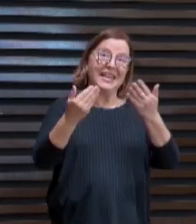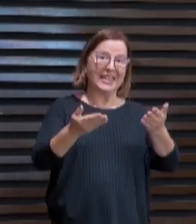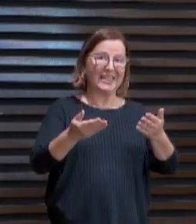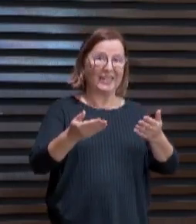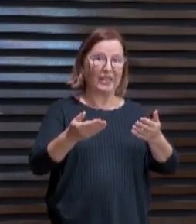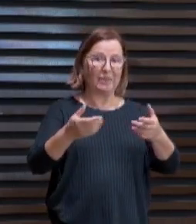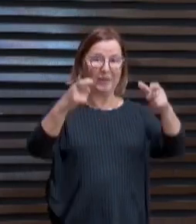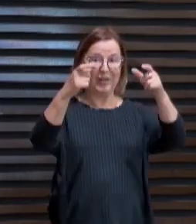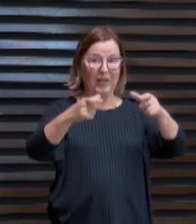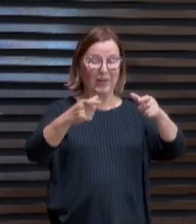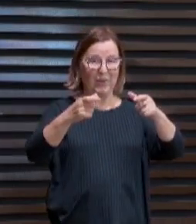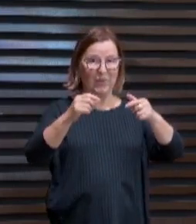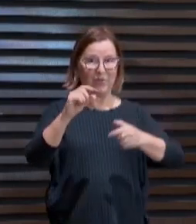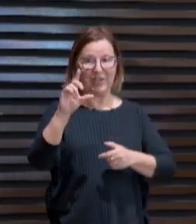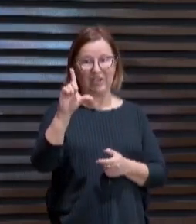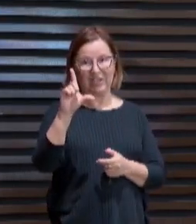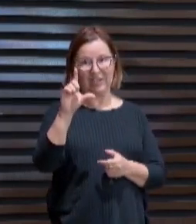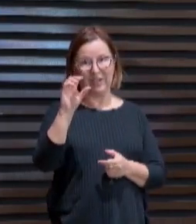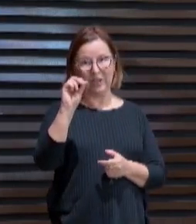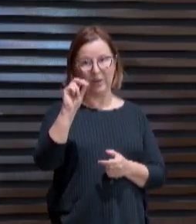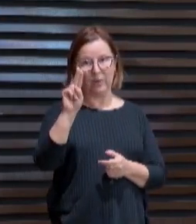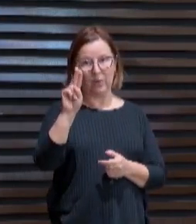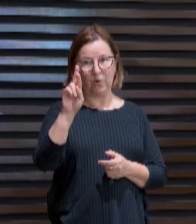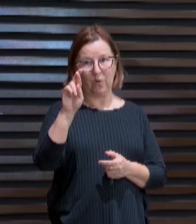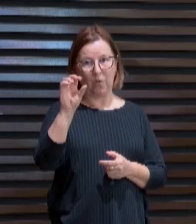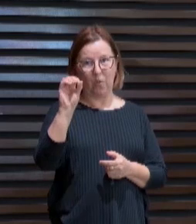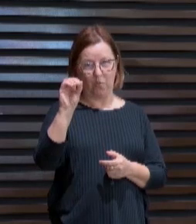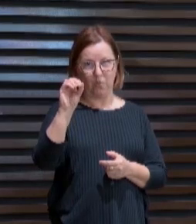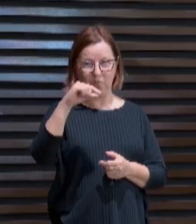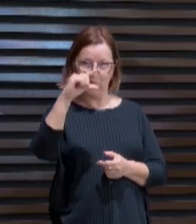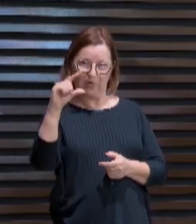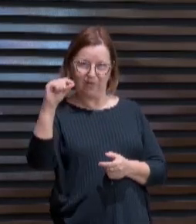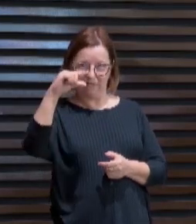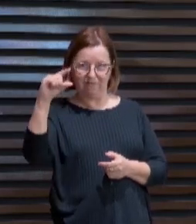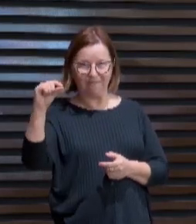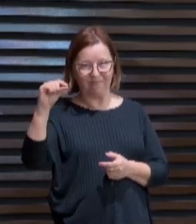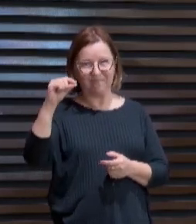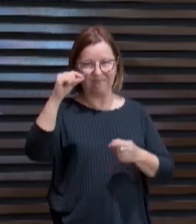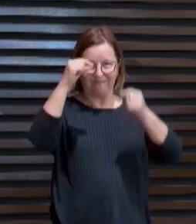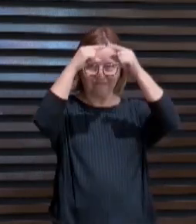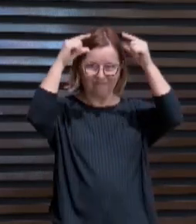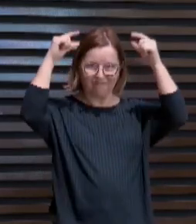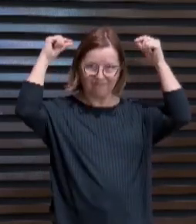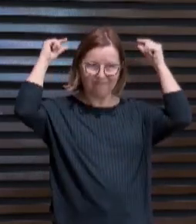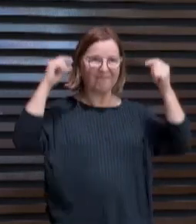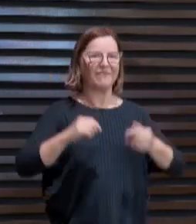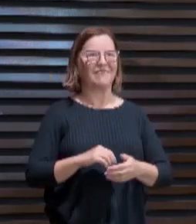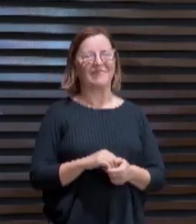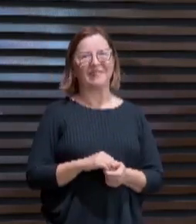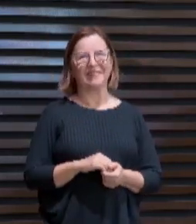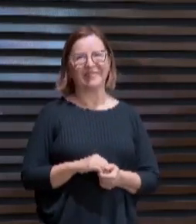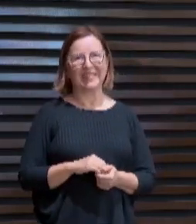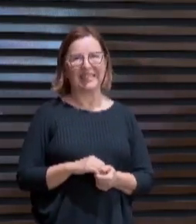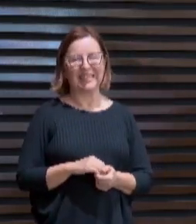Jogos Olímpicos, até andei pesquisando, parece que o esporte do boxe, ele surgiu em Esmirna, né?